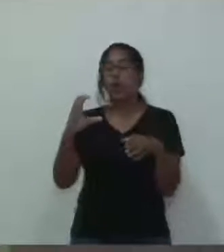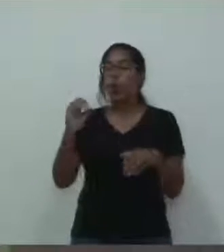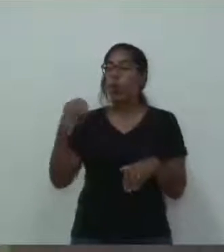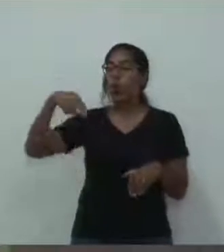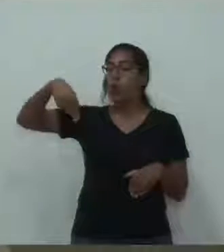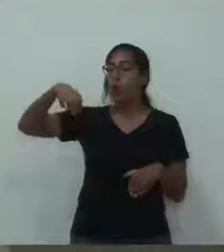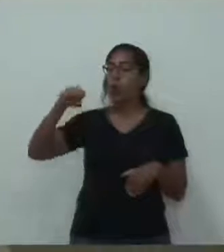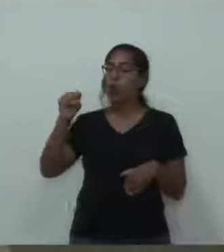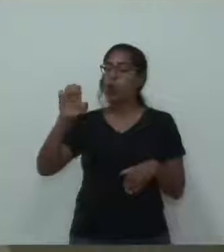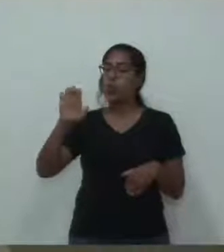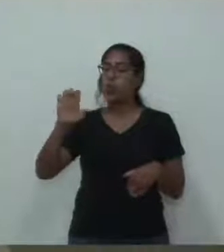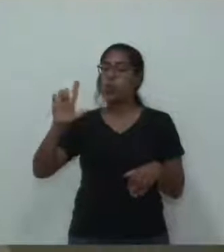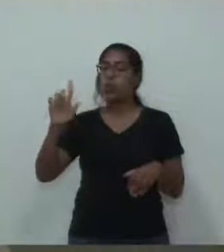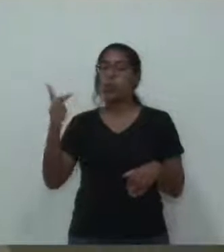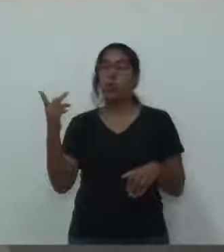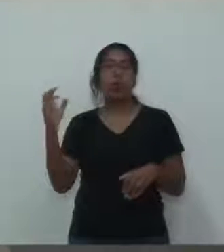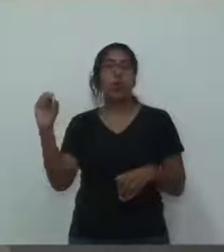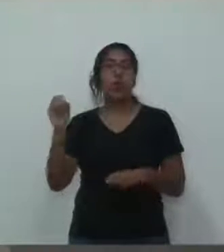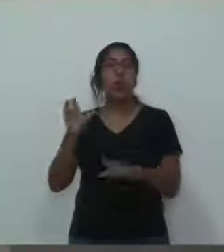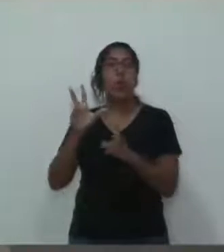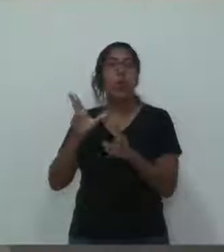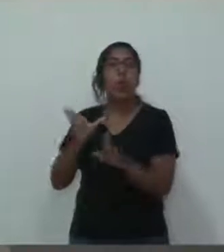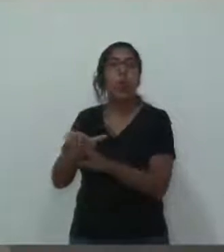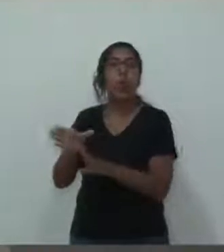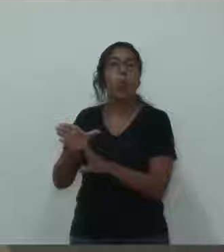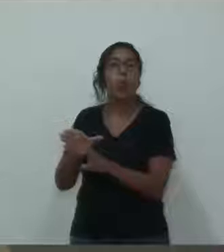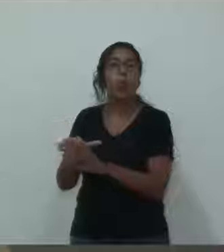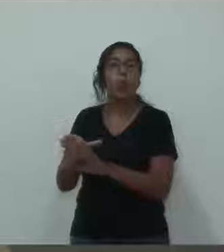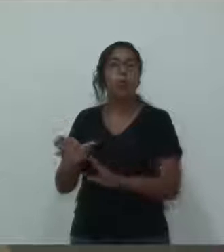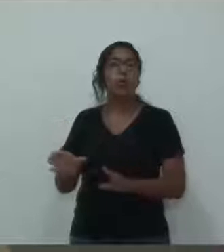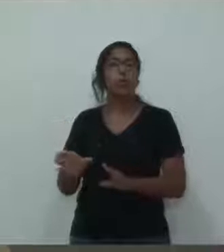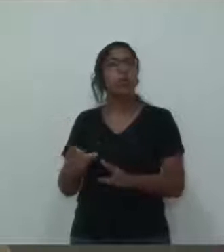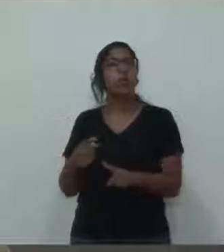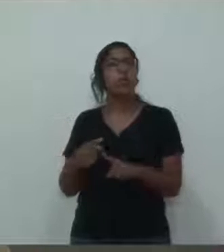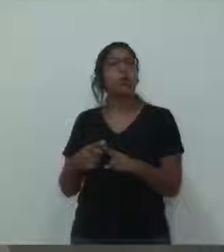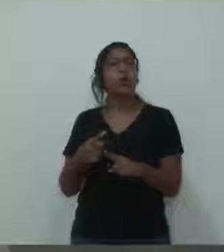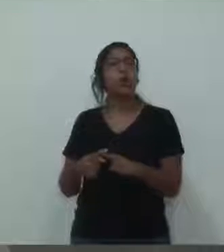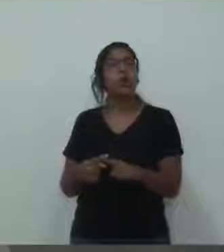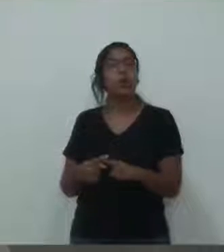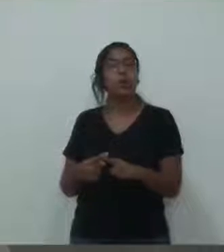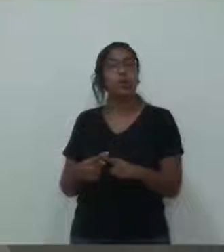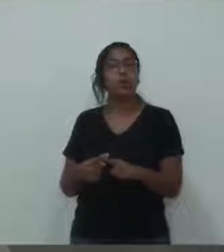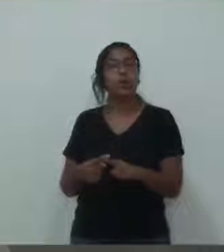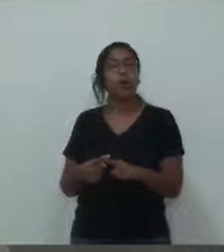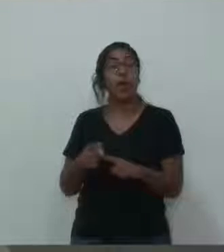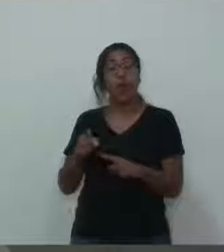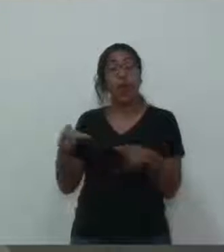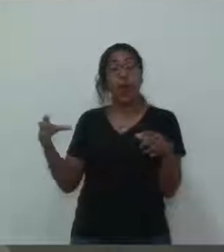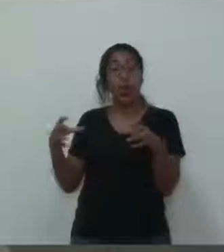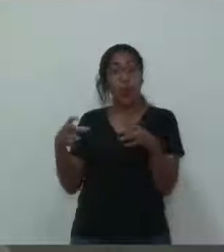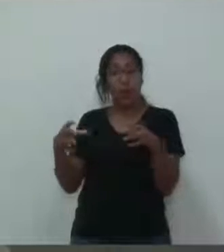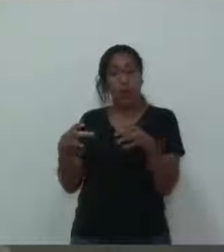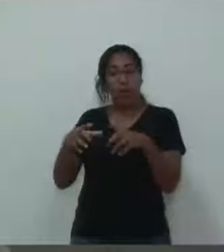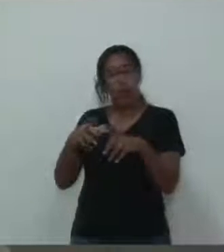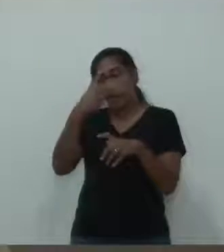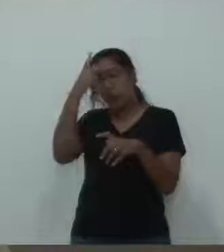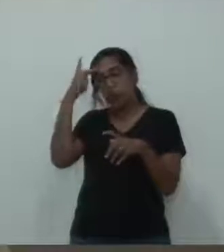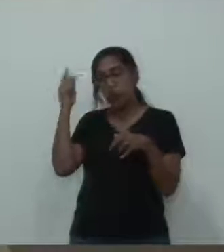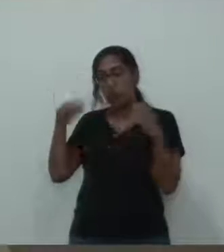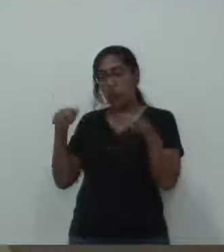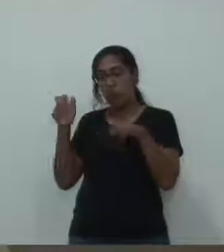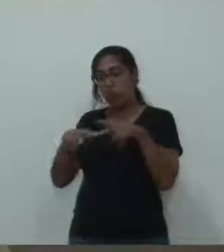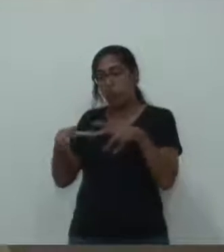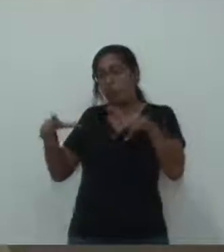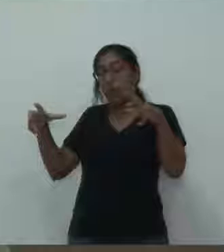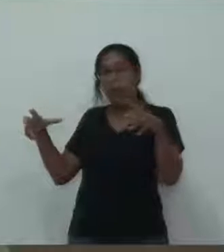né, da própria, nas conversas que tivemos, de técnicos, da população, tudo. Por quê? Porque o conselho, ele é mais amplo, ele é